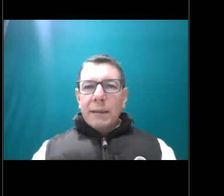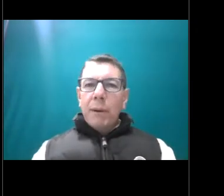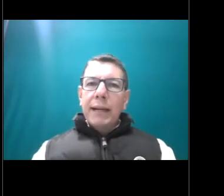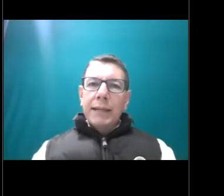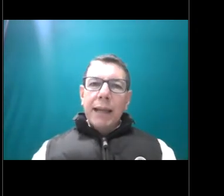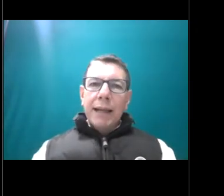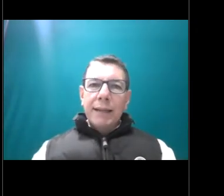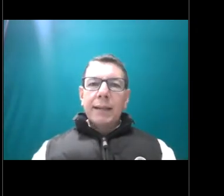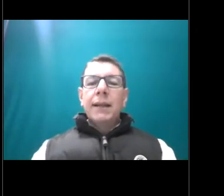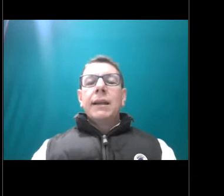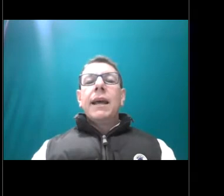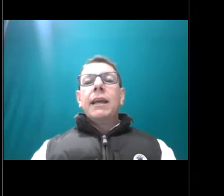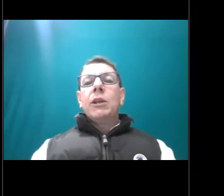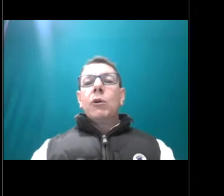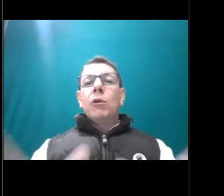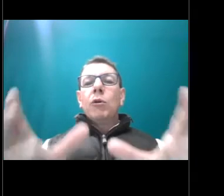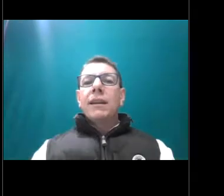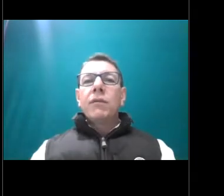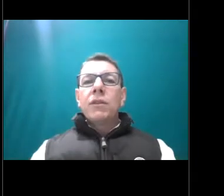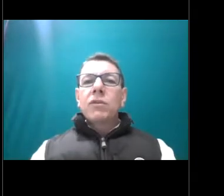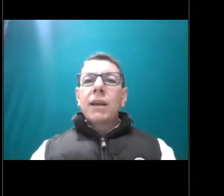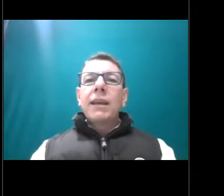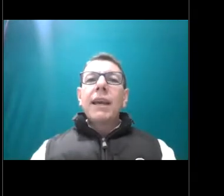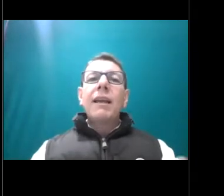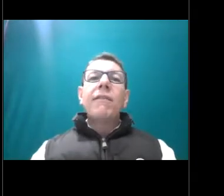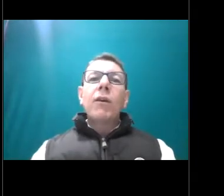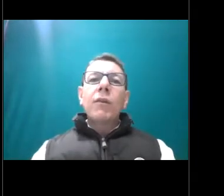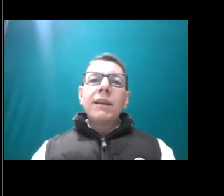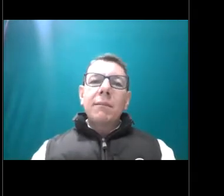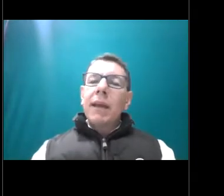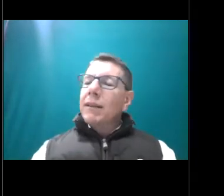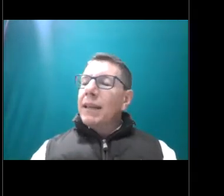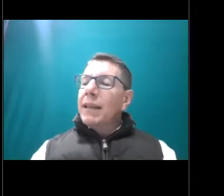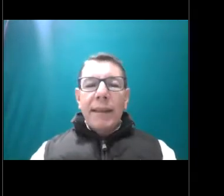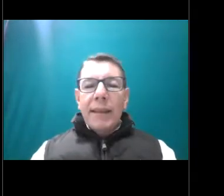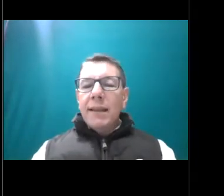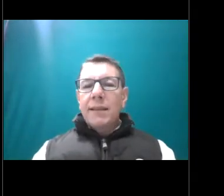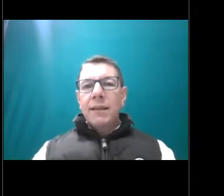mundo pode fazer parte dela, né? E o objetivo disso daqui é levar